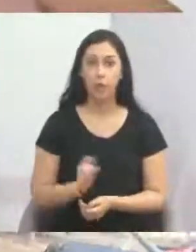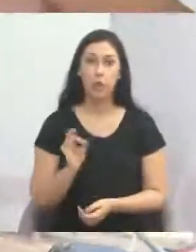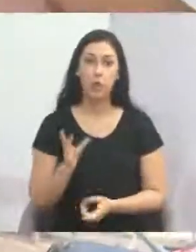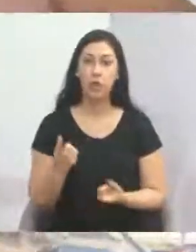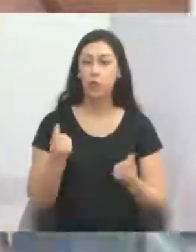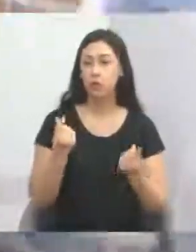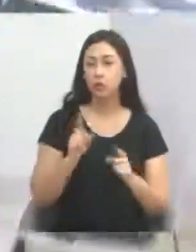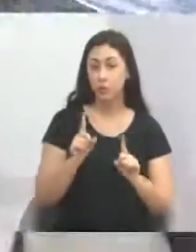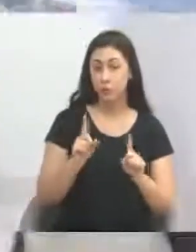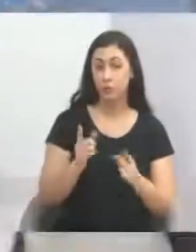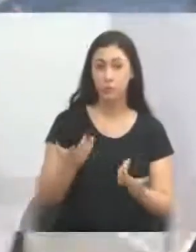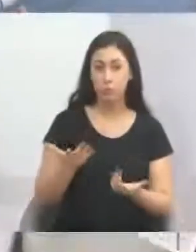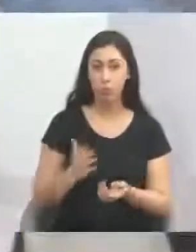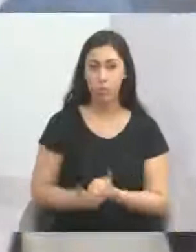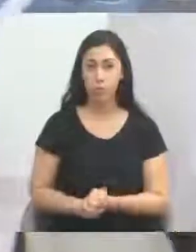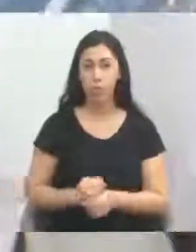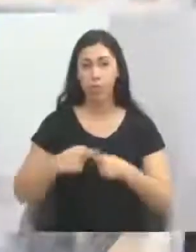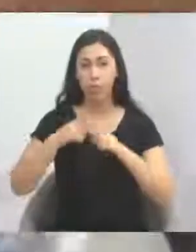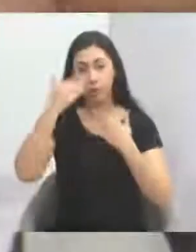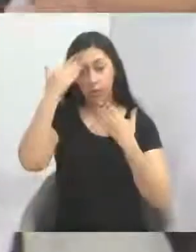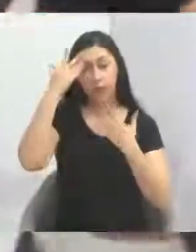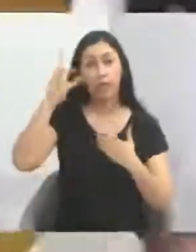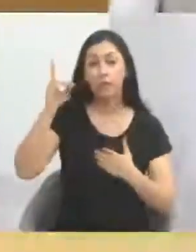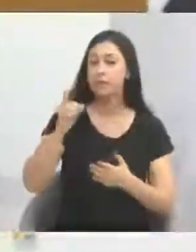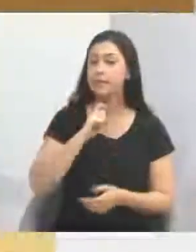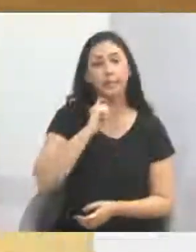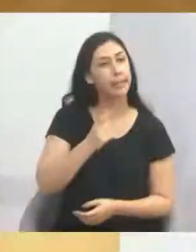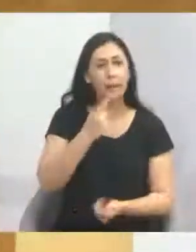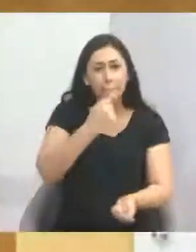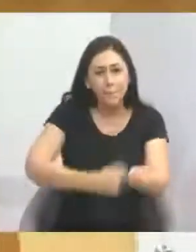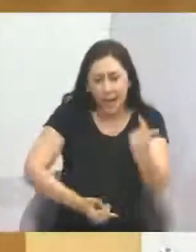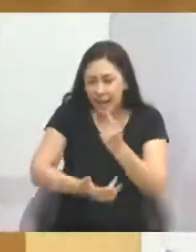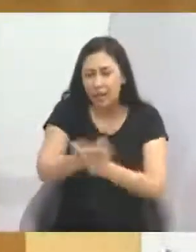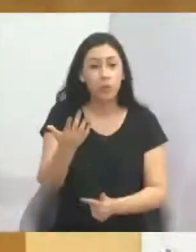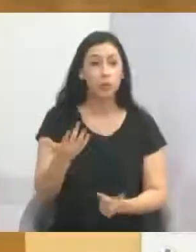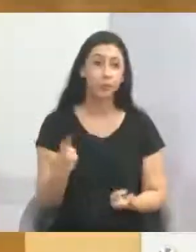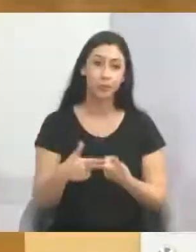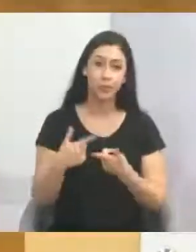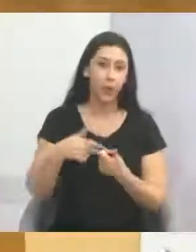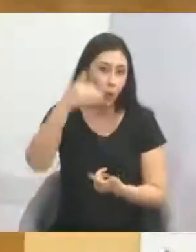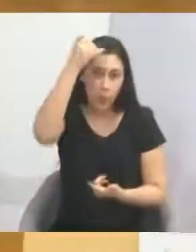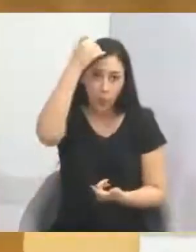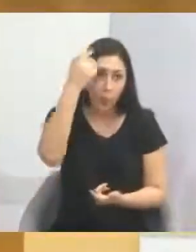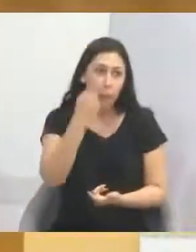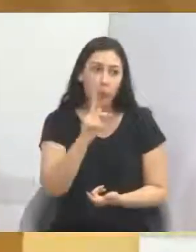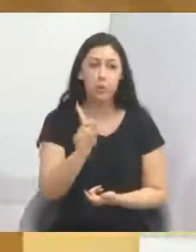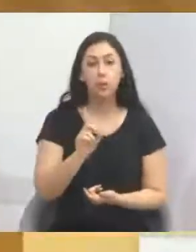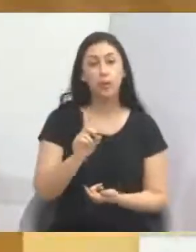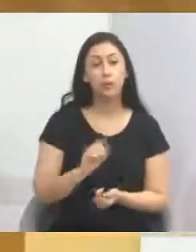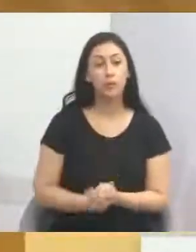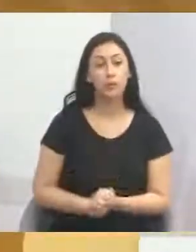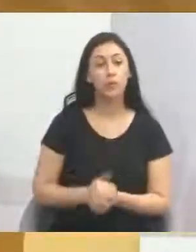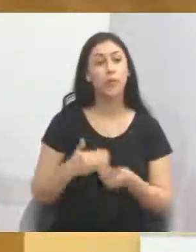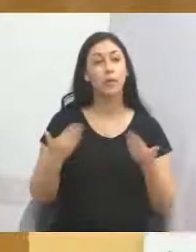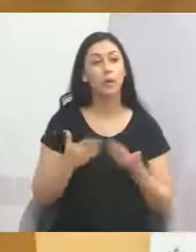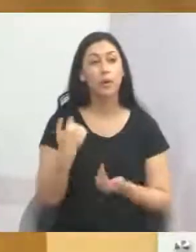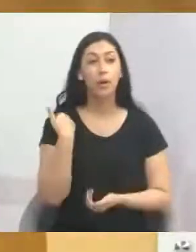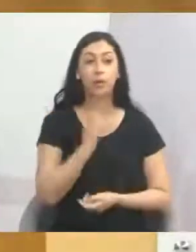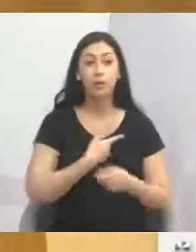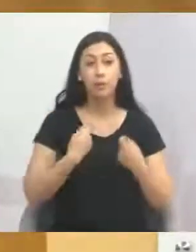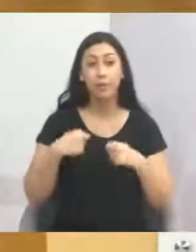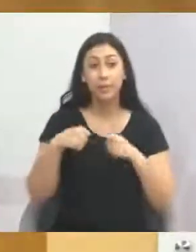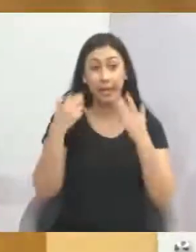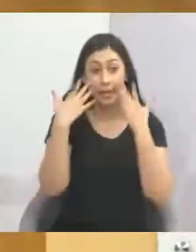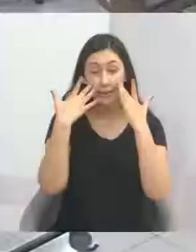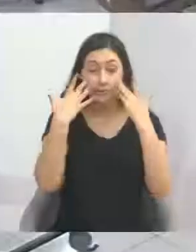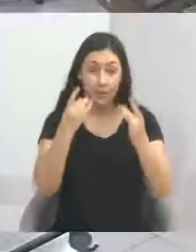vítima. Graças a Deus o funcionário também não se machucou. Ele não tem culpa, né? Vamos agora, daqui para frente, prestar